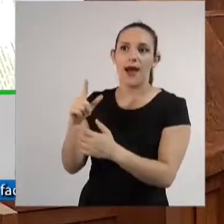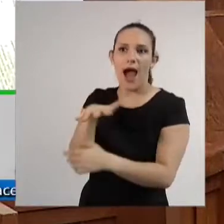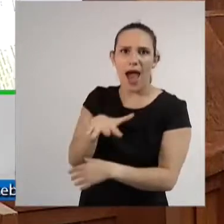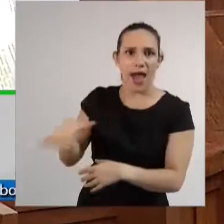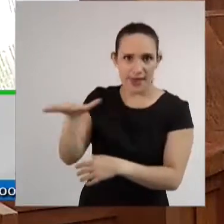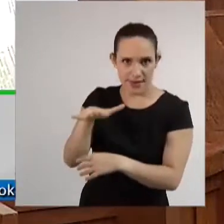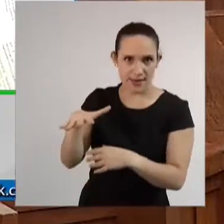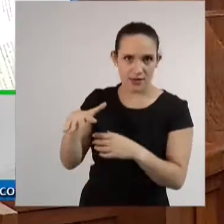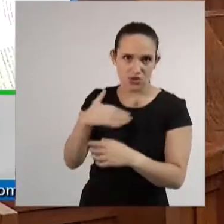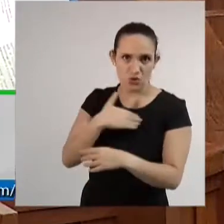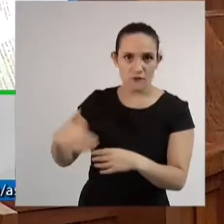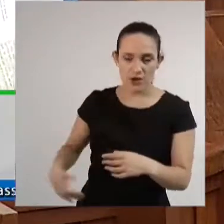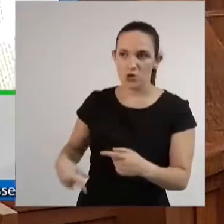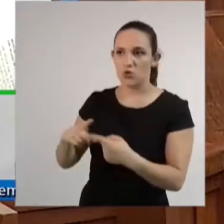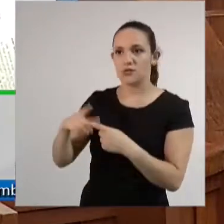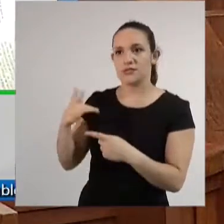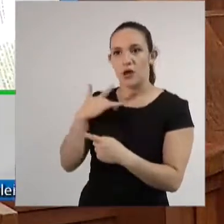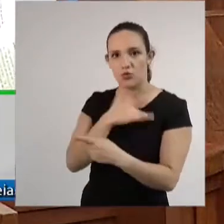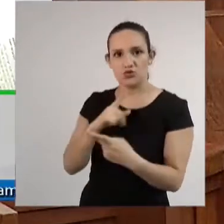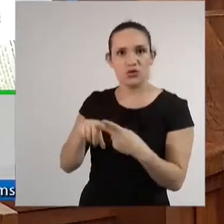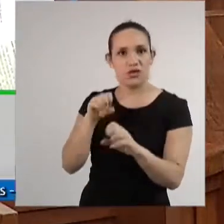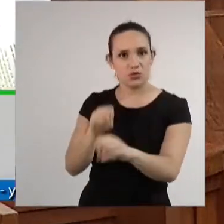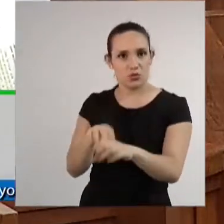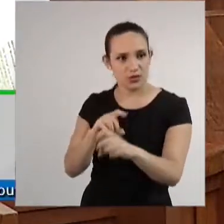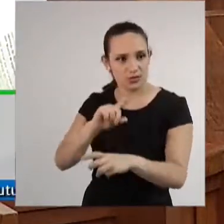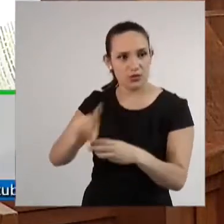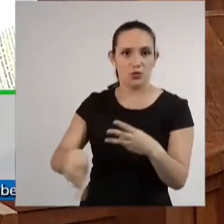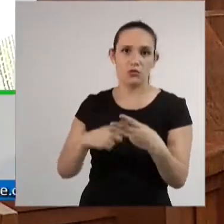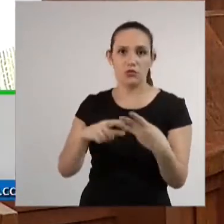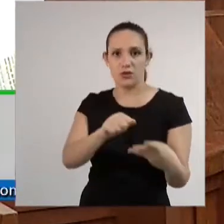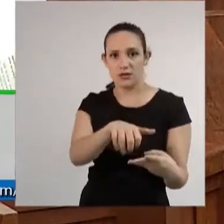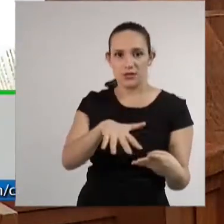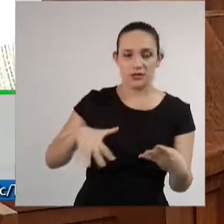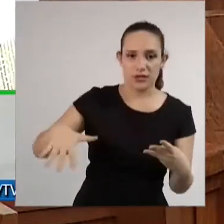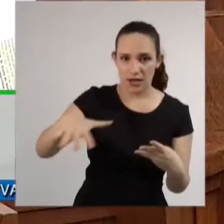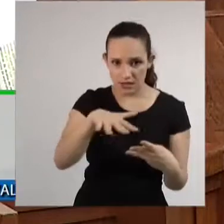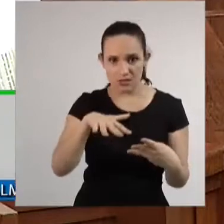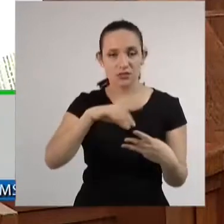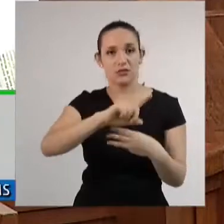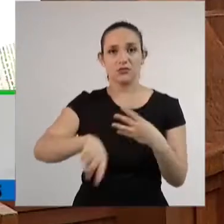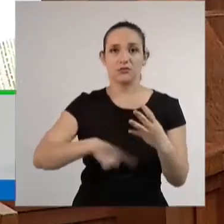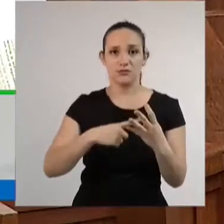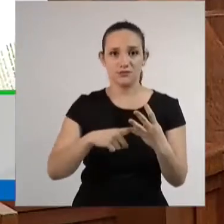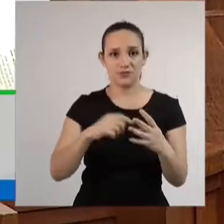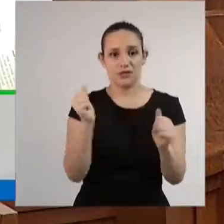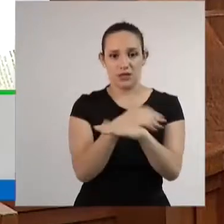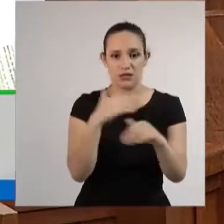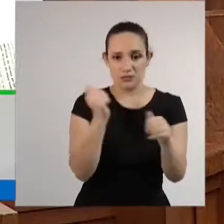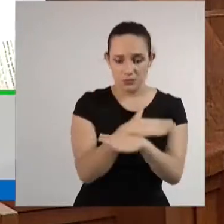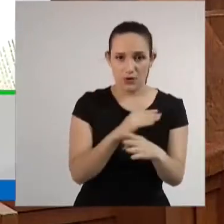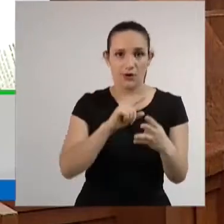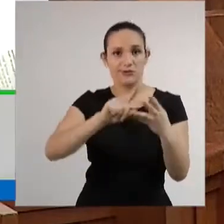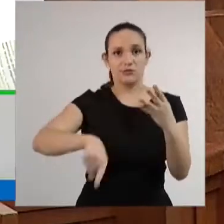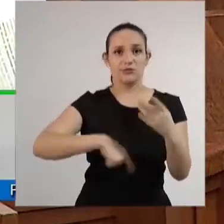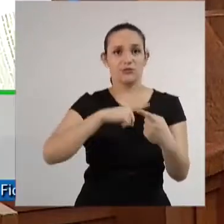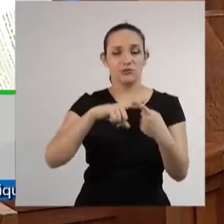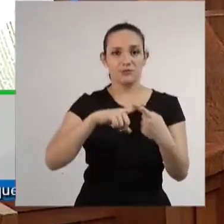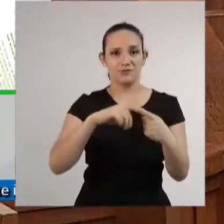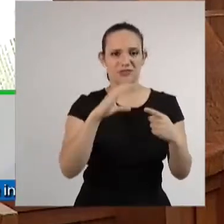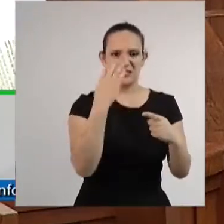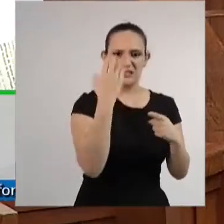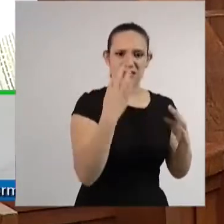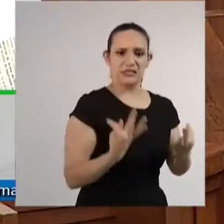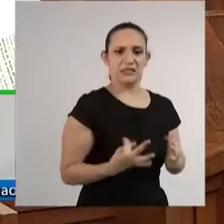educação, 94 bilhões, assistência social, 71 bilhões, transporte, 14 bilhões, ciência